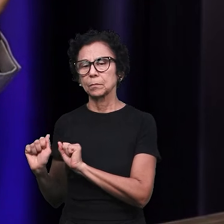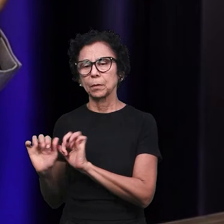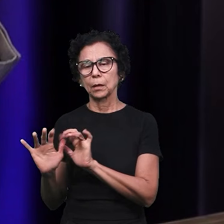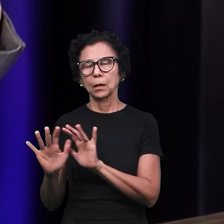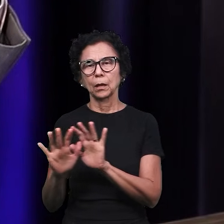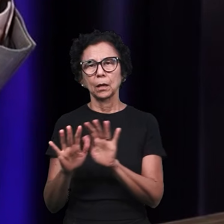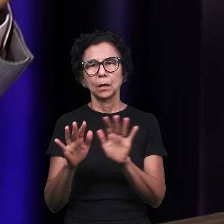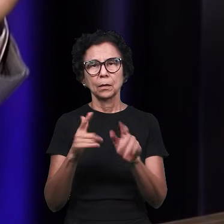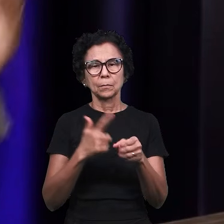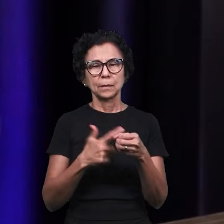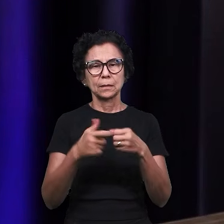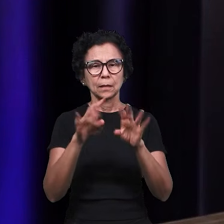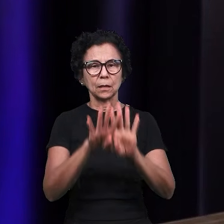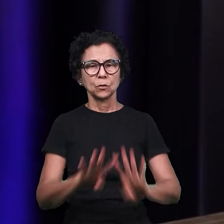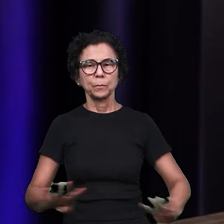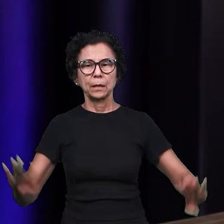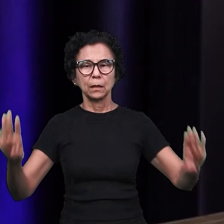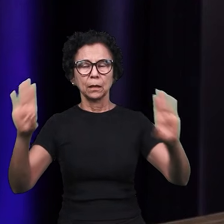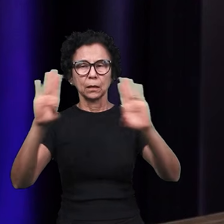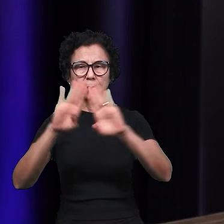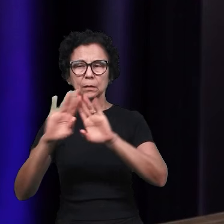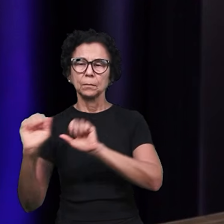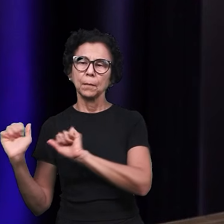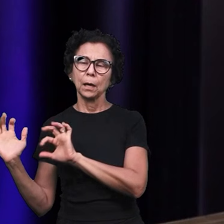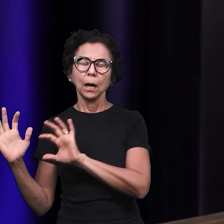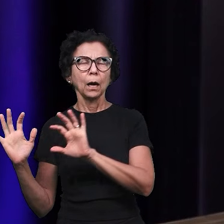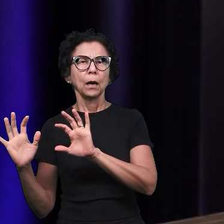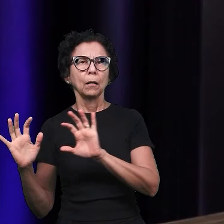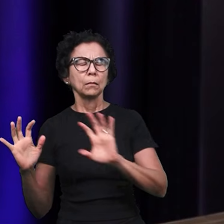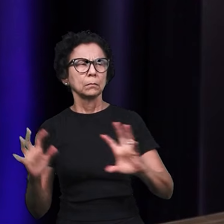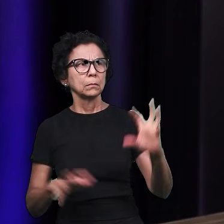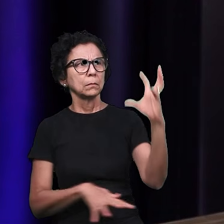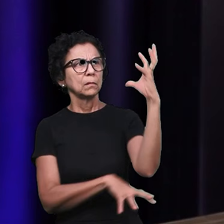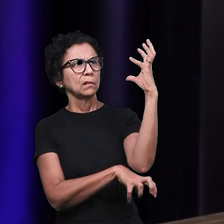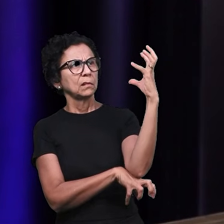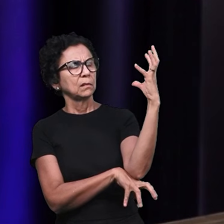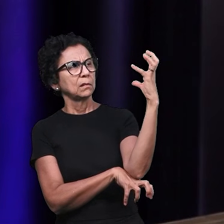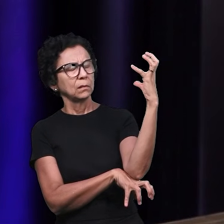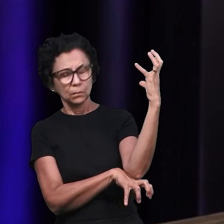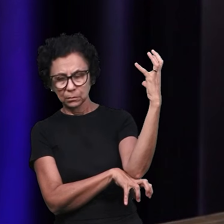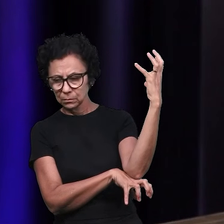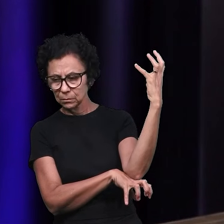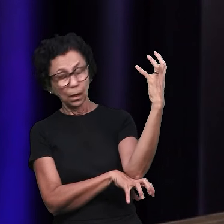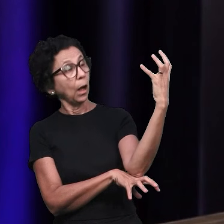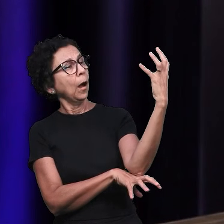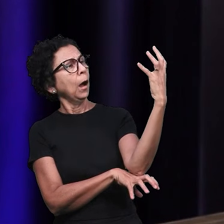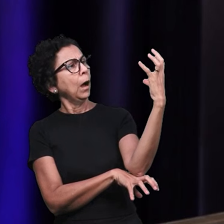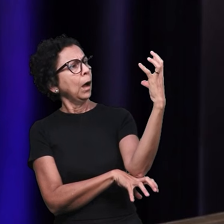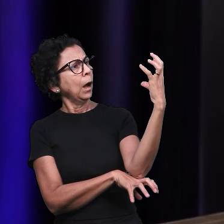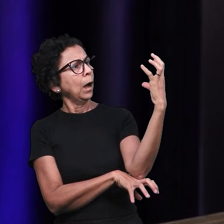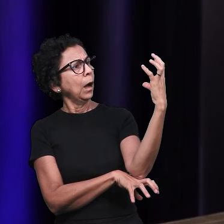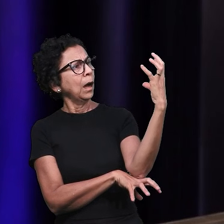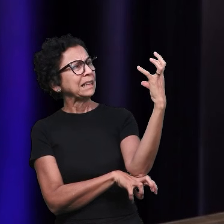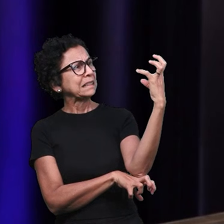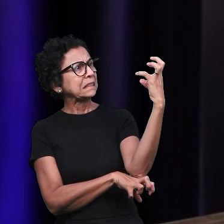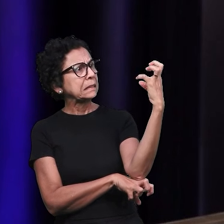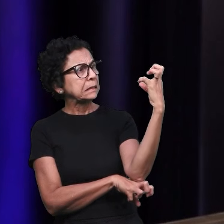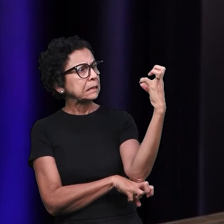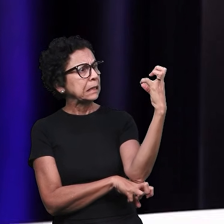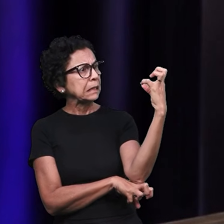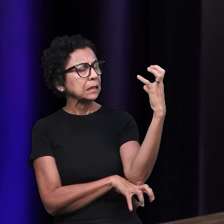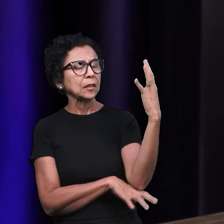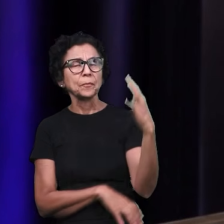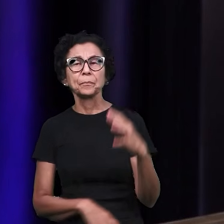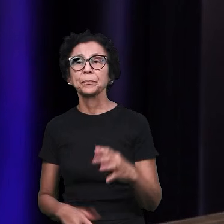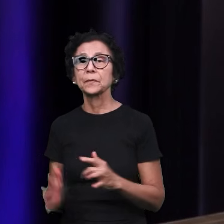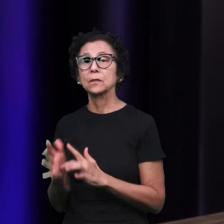para Betânia e veem que a figueira havia secado, eles ficaram assim, espantados com